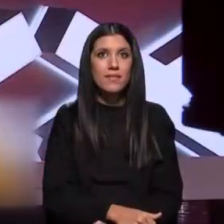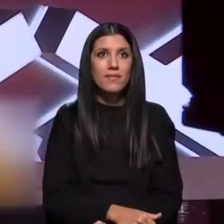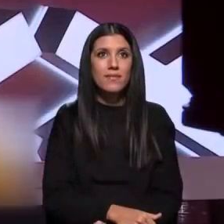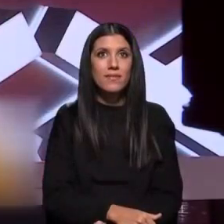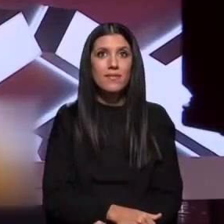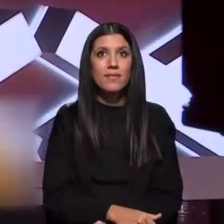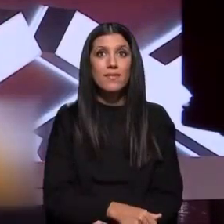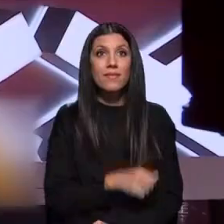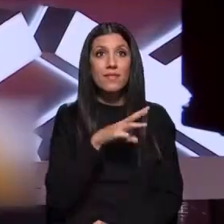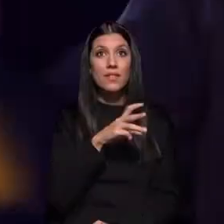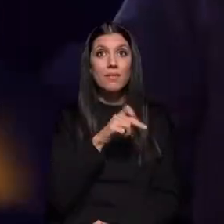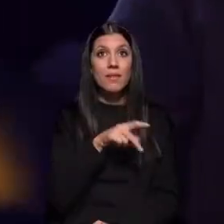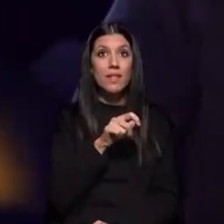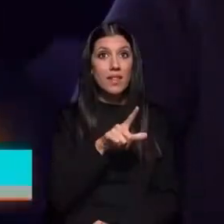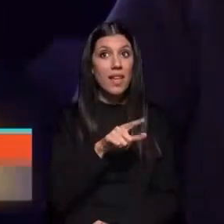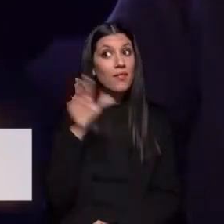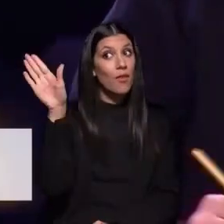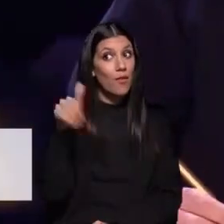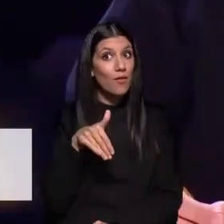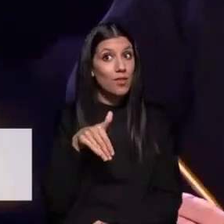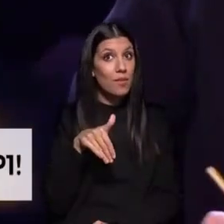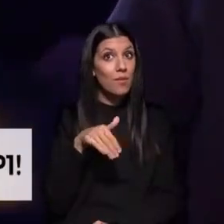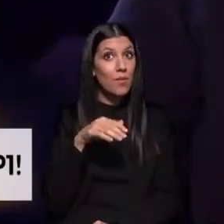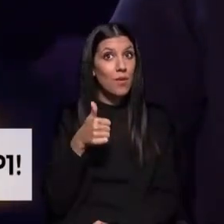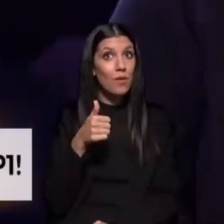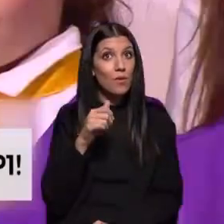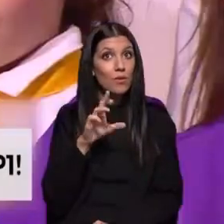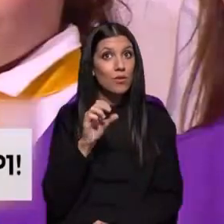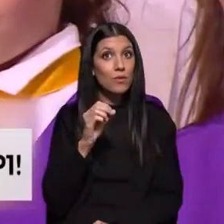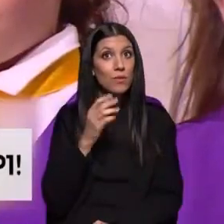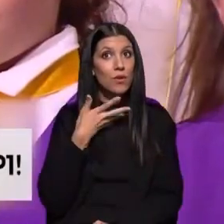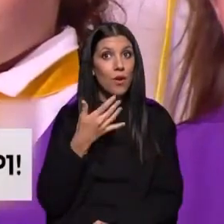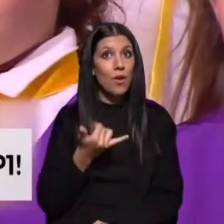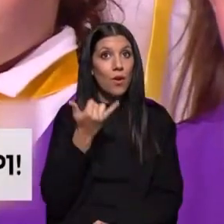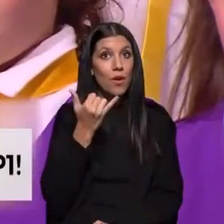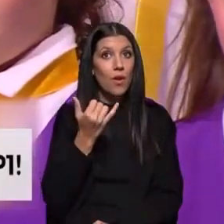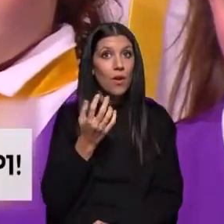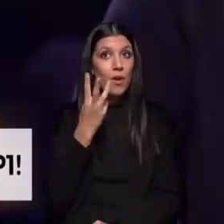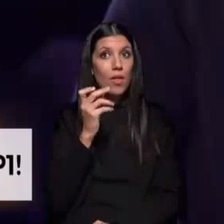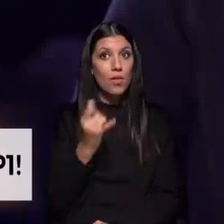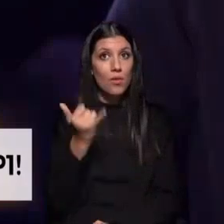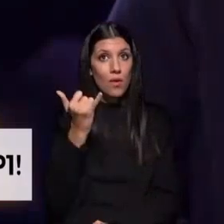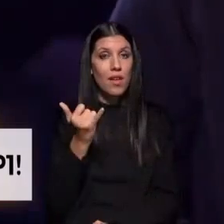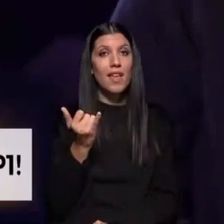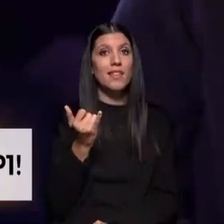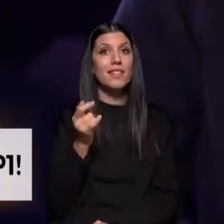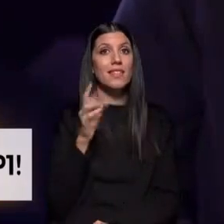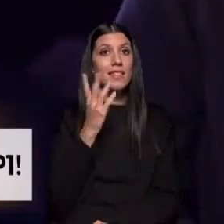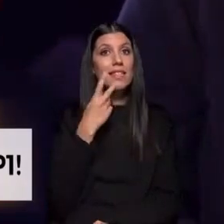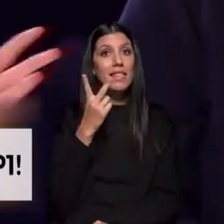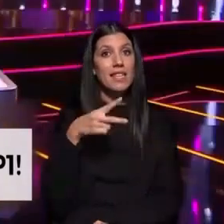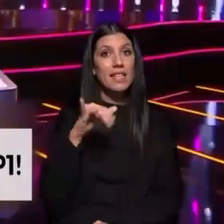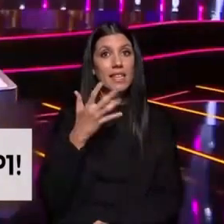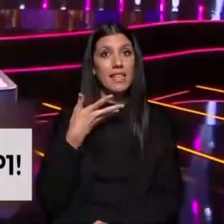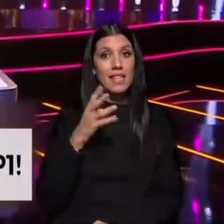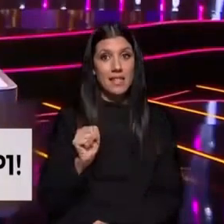quem não sabe, o Manel trouxe os Broadway Kids, portanto, é normal também que esteja muito emocionado. Oh, meninos, vocês são encantadores. O que eu quero só